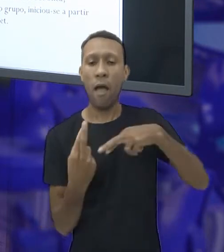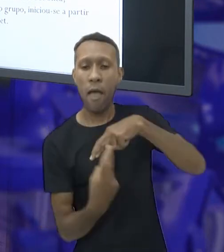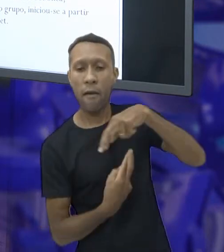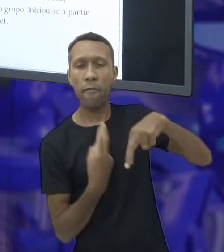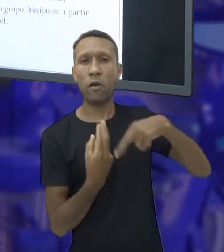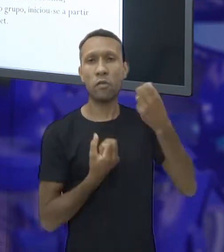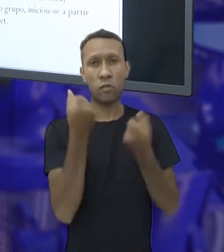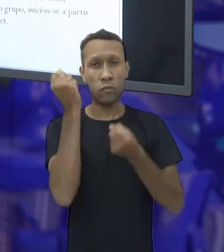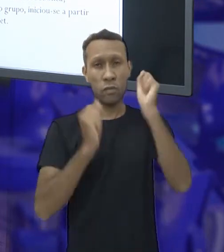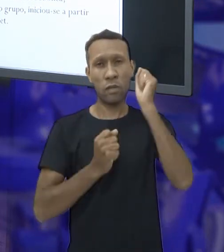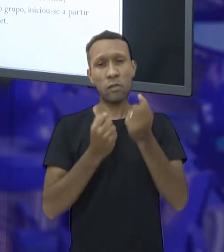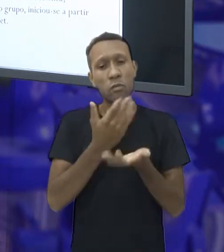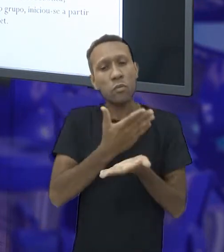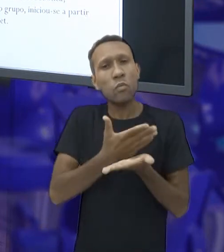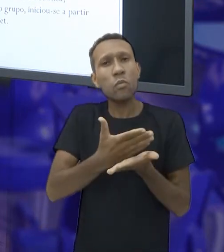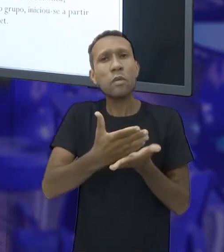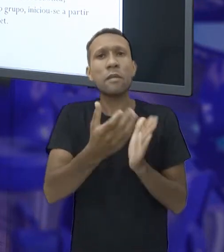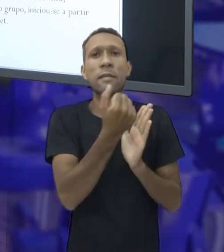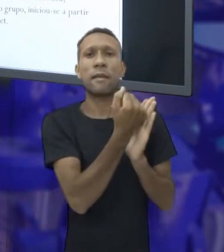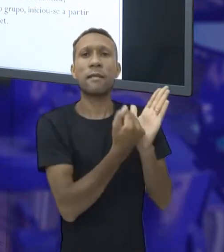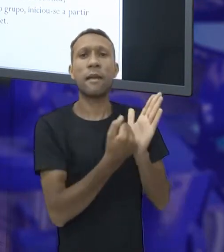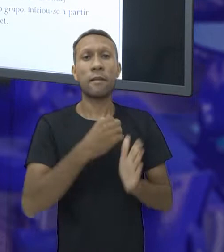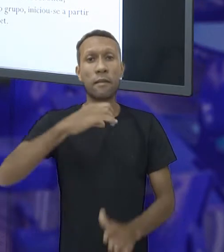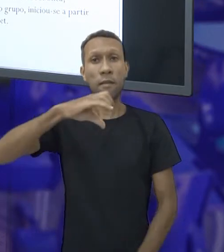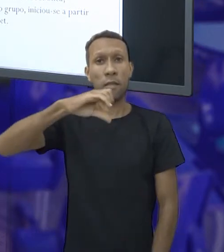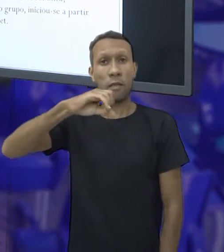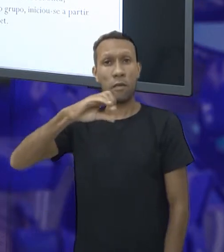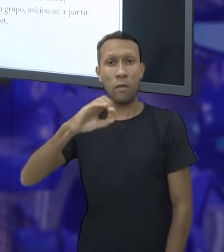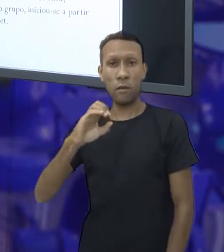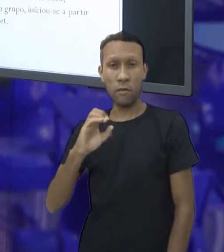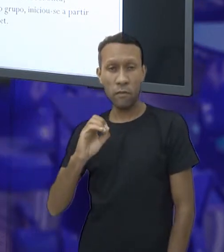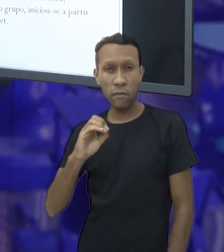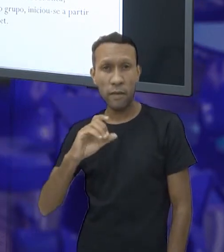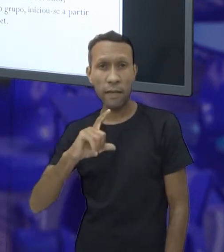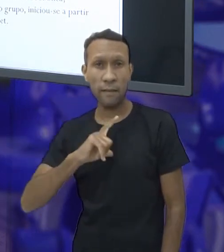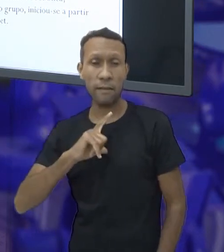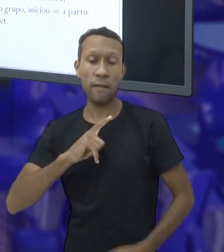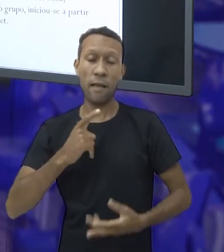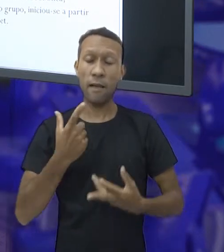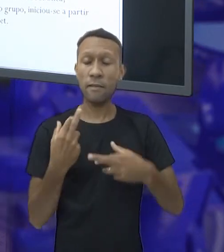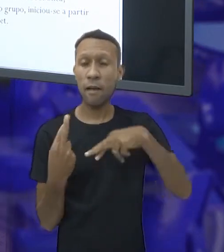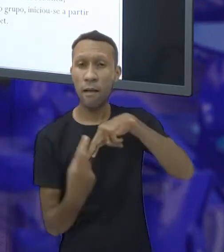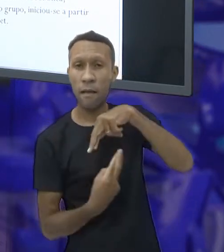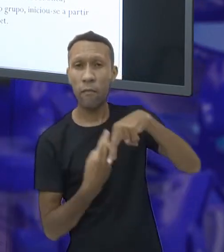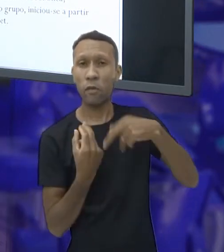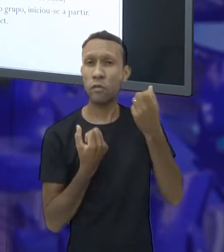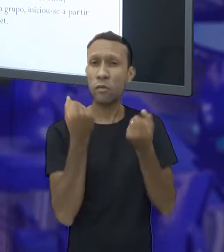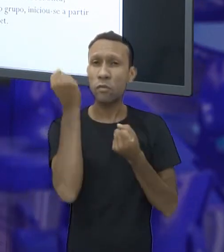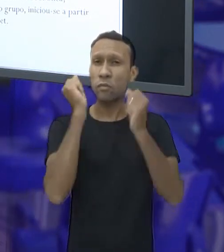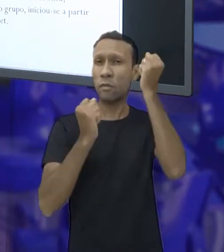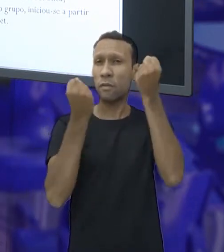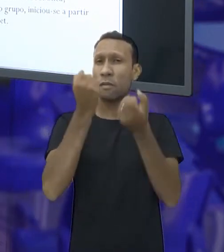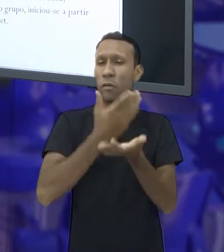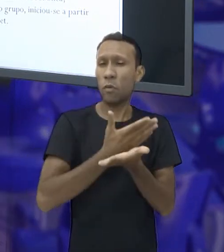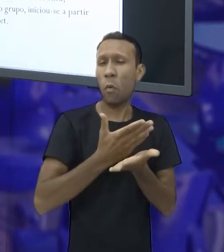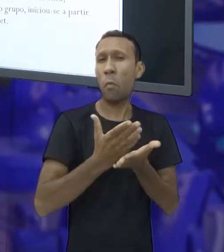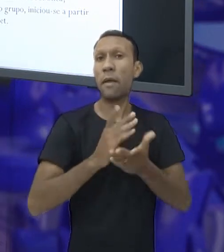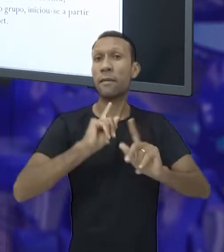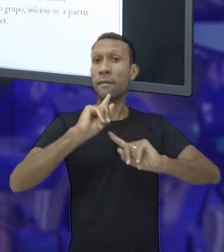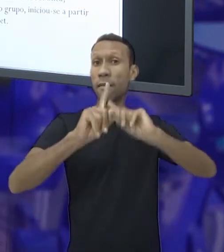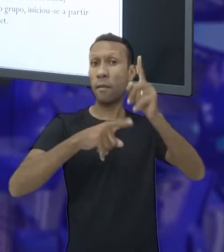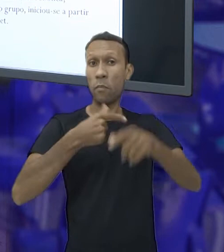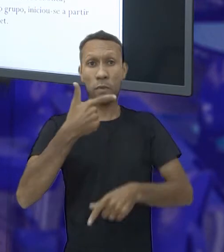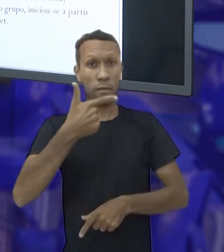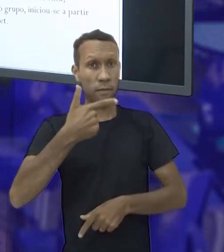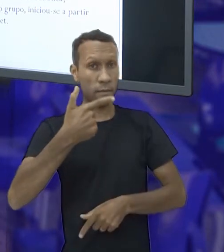dos anos 90, não é, que essa Revolução Industrial, que se inicia após a Segunda Guerra